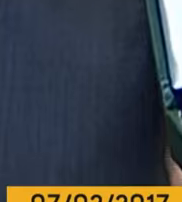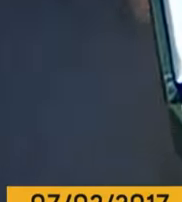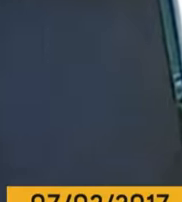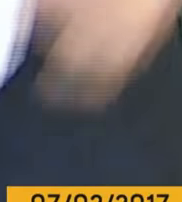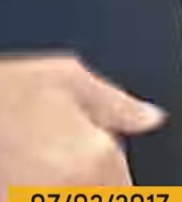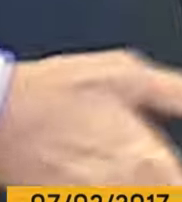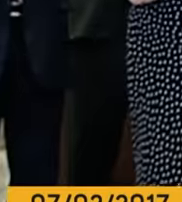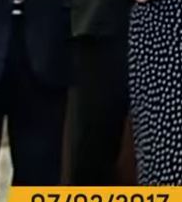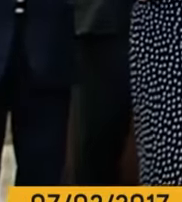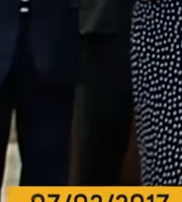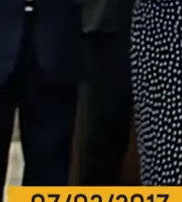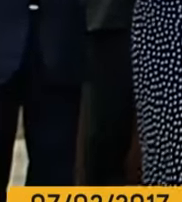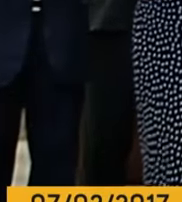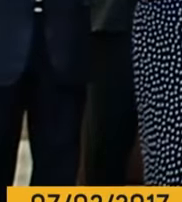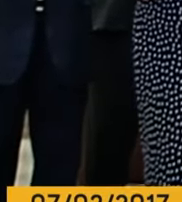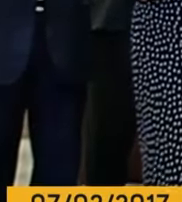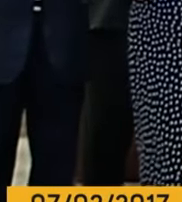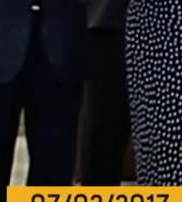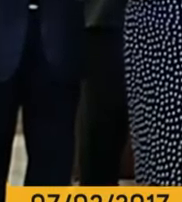V